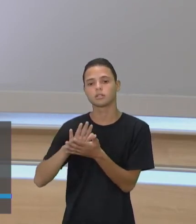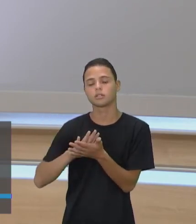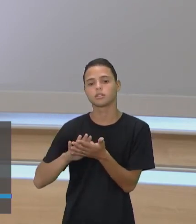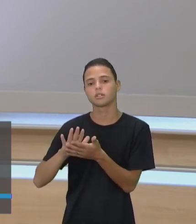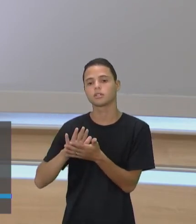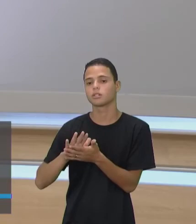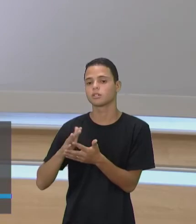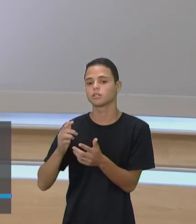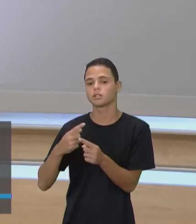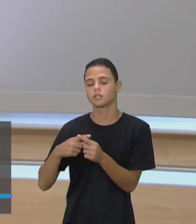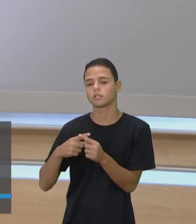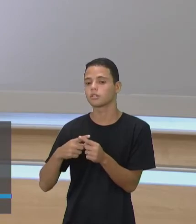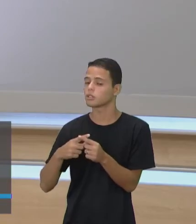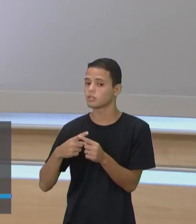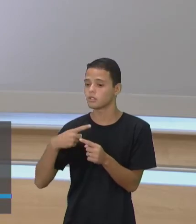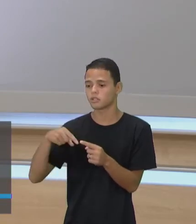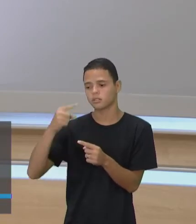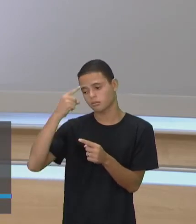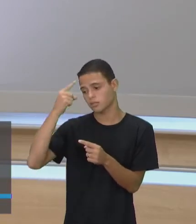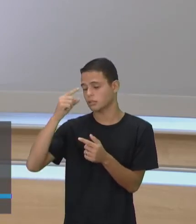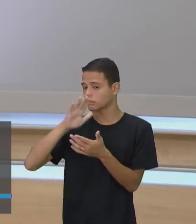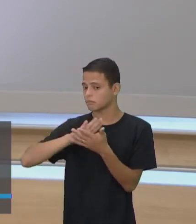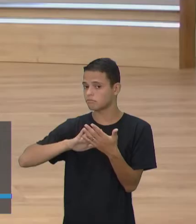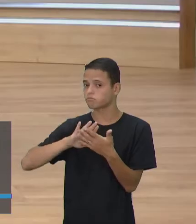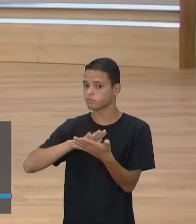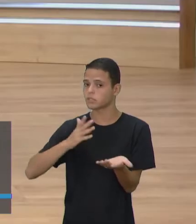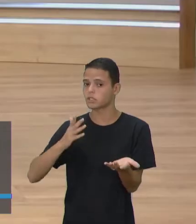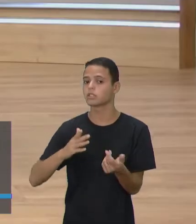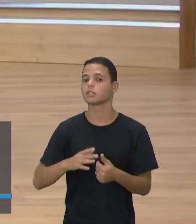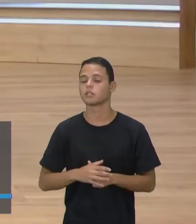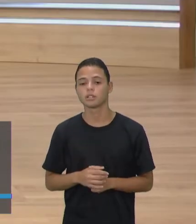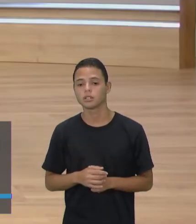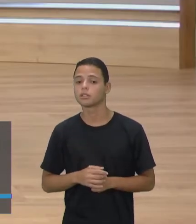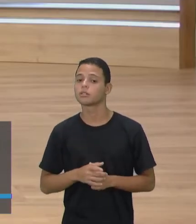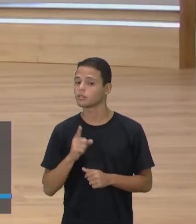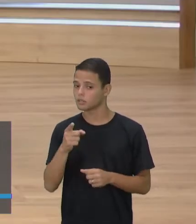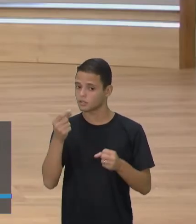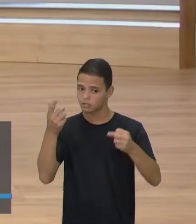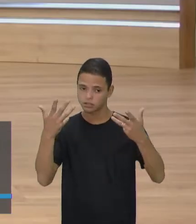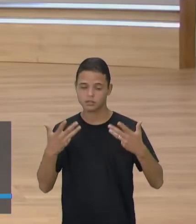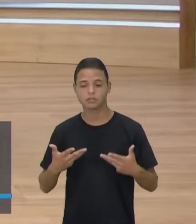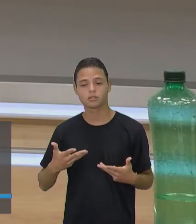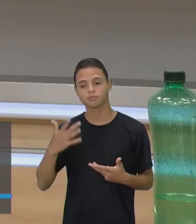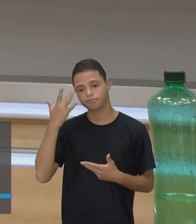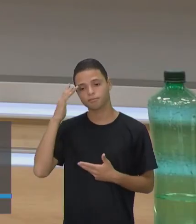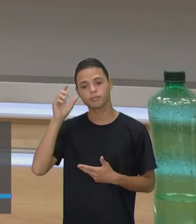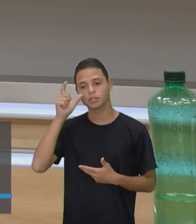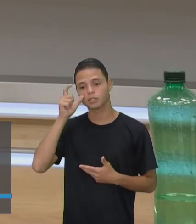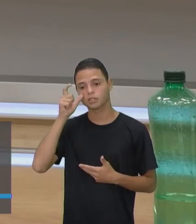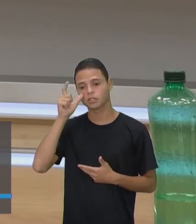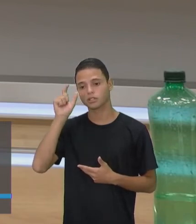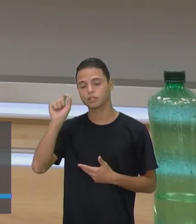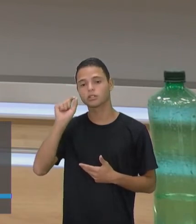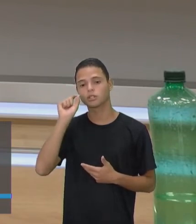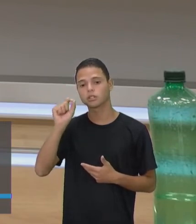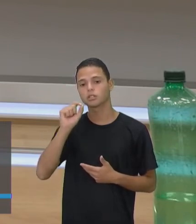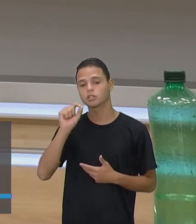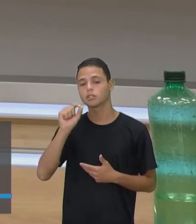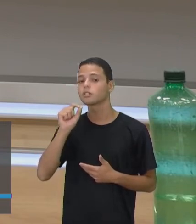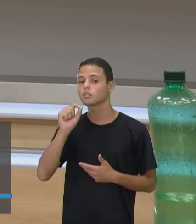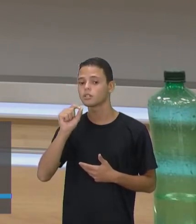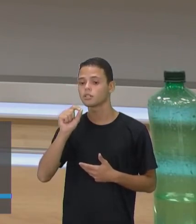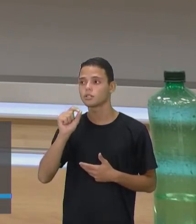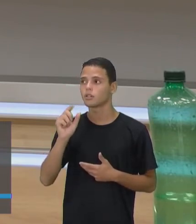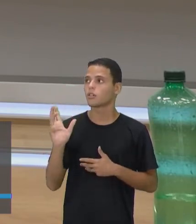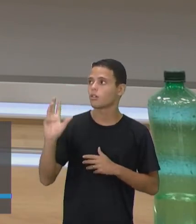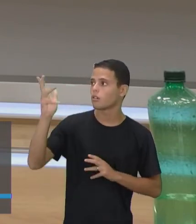essa noção de que essas coisas iam acontecer tão rápido. Você falou um ponto que eu acho muito importante, que é as coisas estão acontecendo